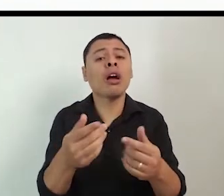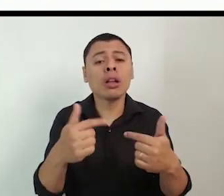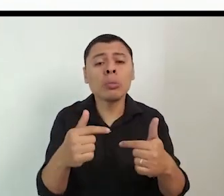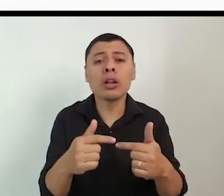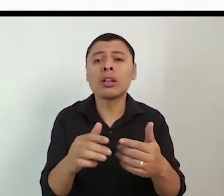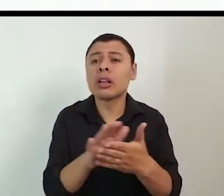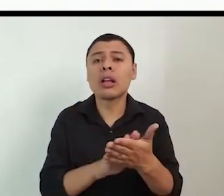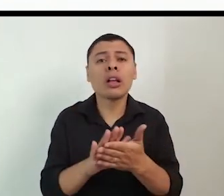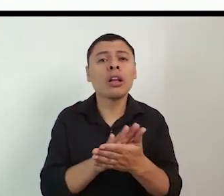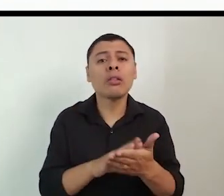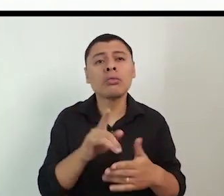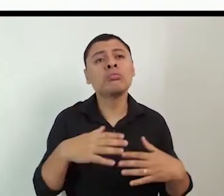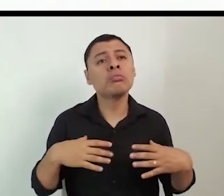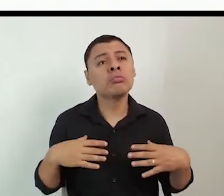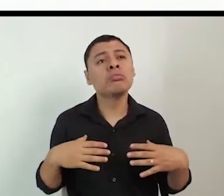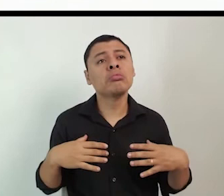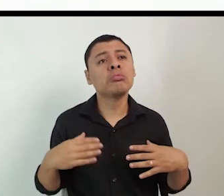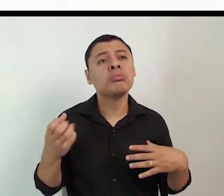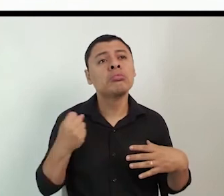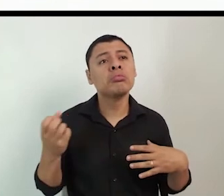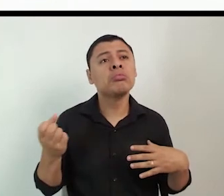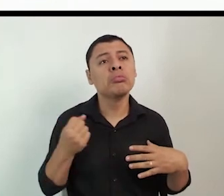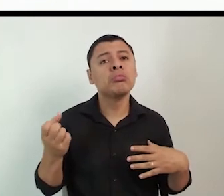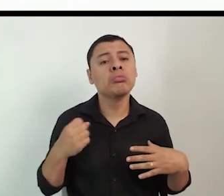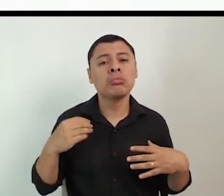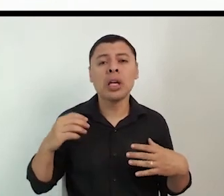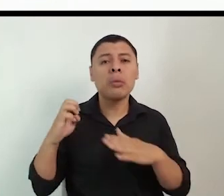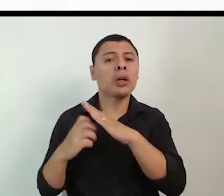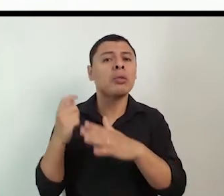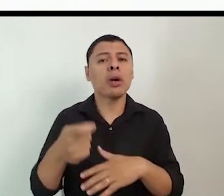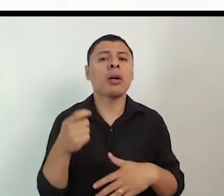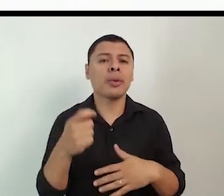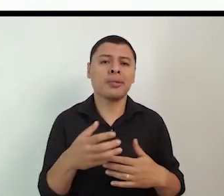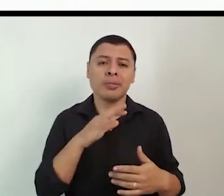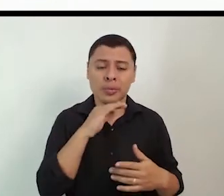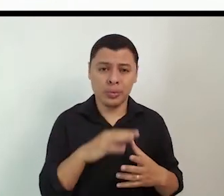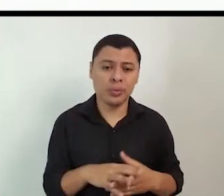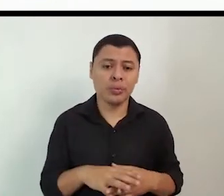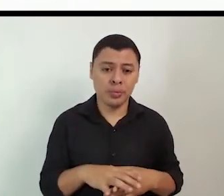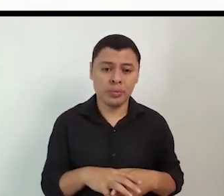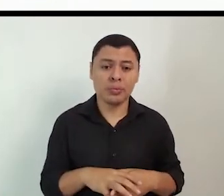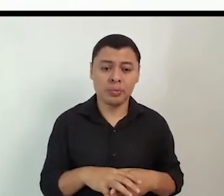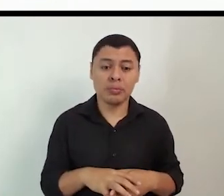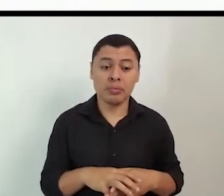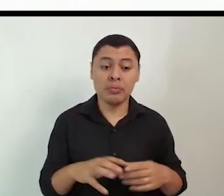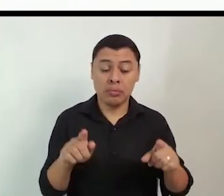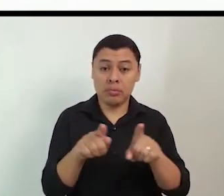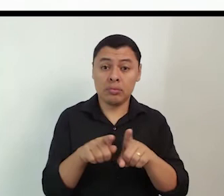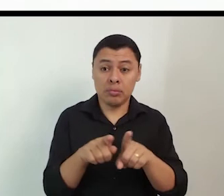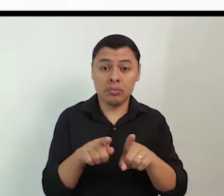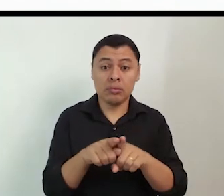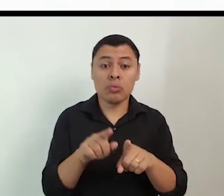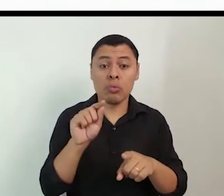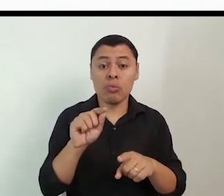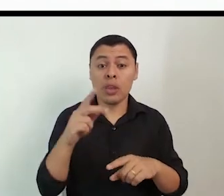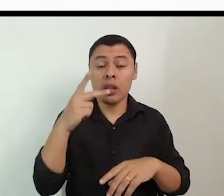tal, né? Você fica em casa e vai recebendo por isso. E com isso também tem o fato de ter as suas